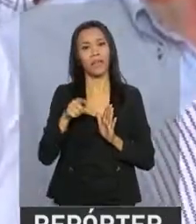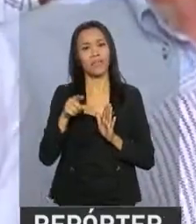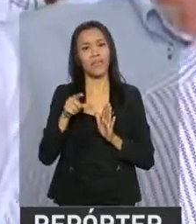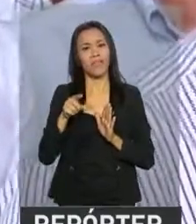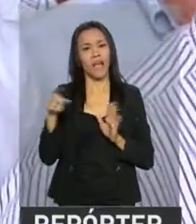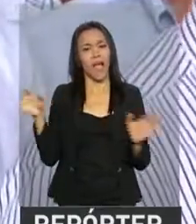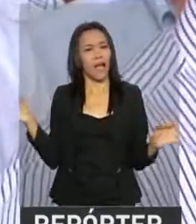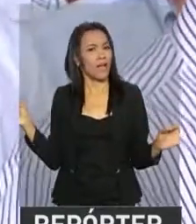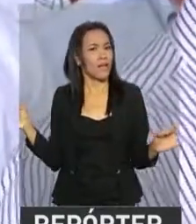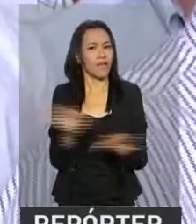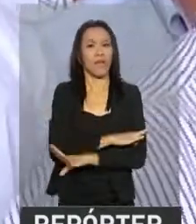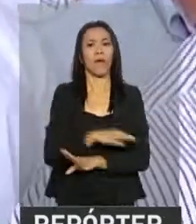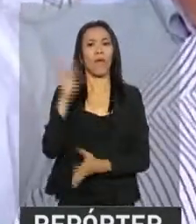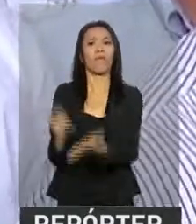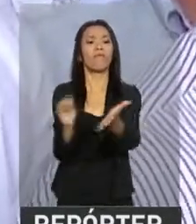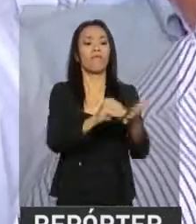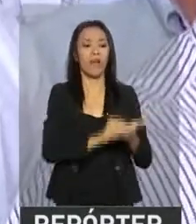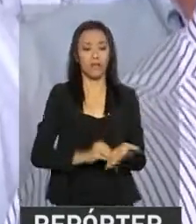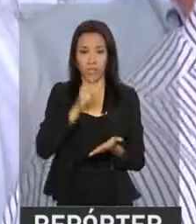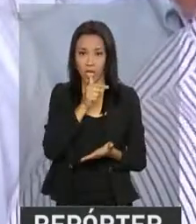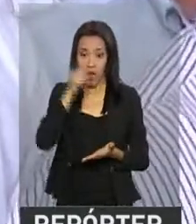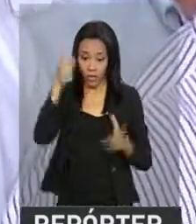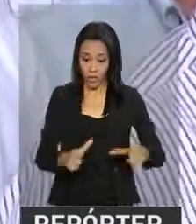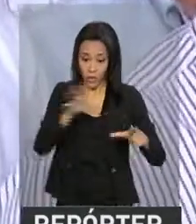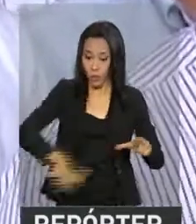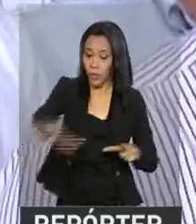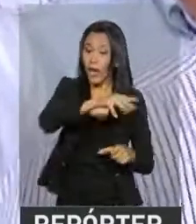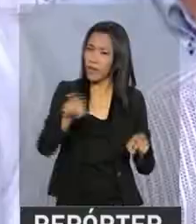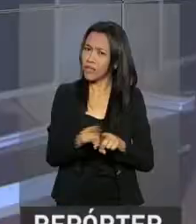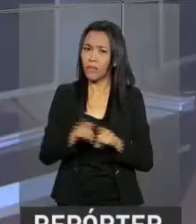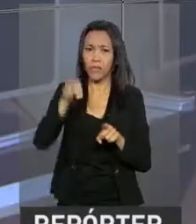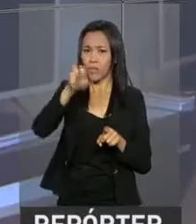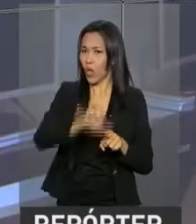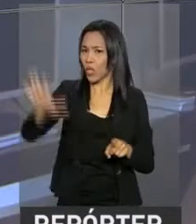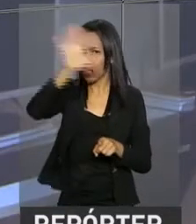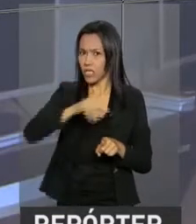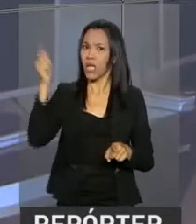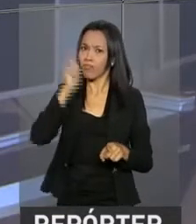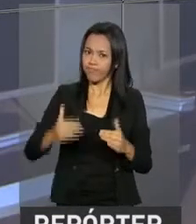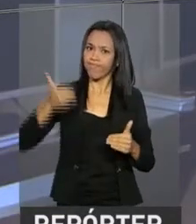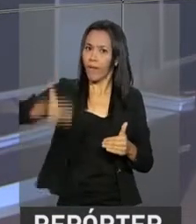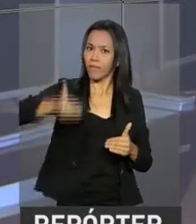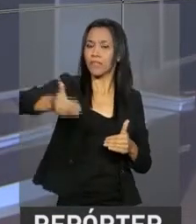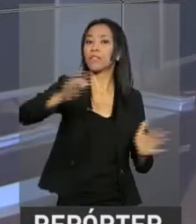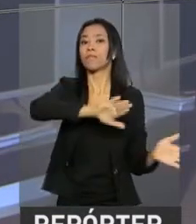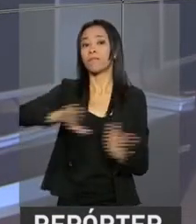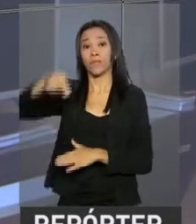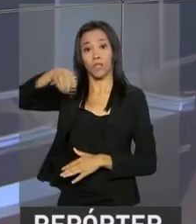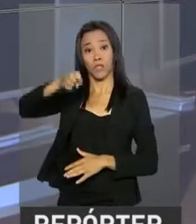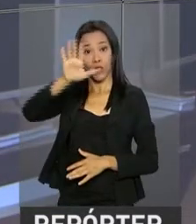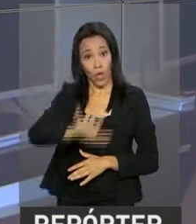acabar com a crise hídrica nesta região em todo o nordeste está num passo avançar disso ainda no nordeste o presidente